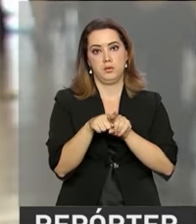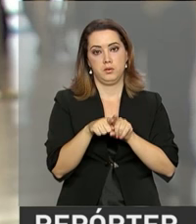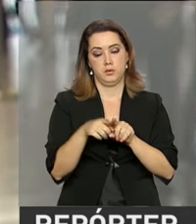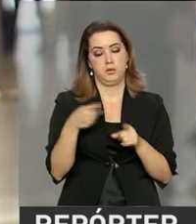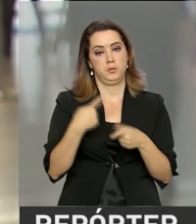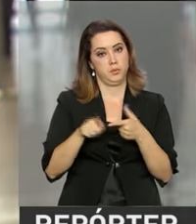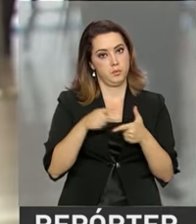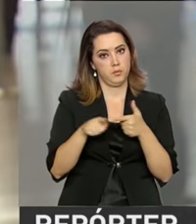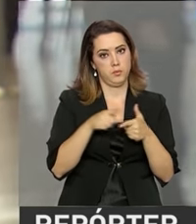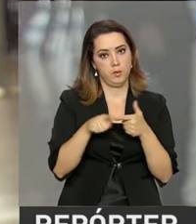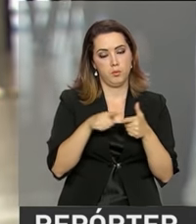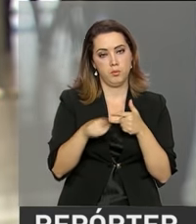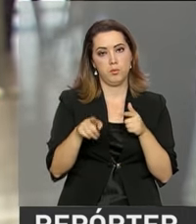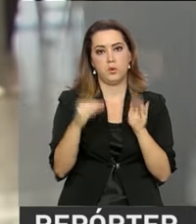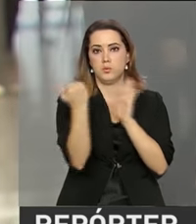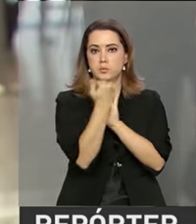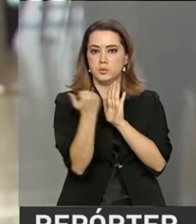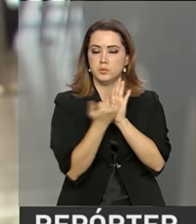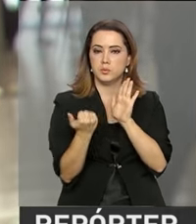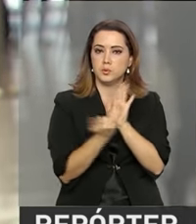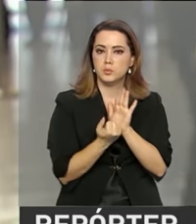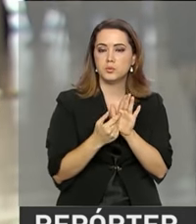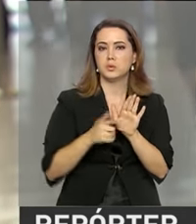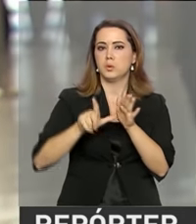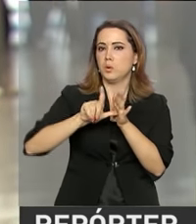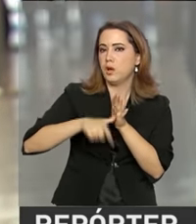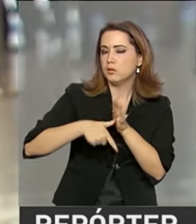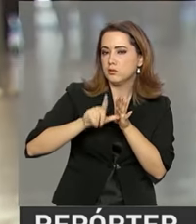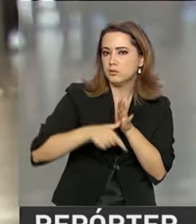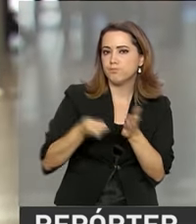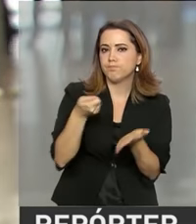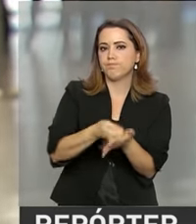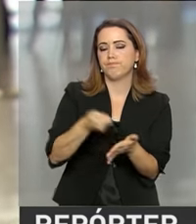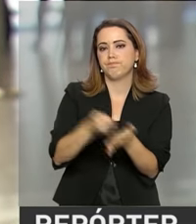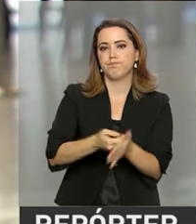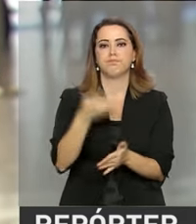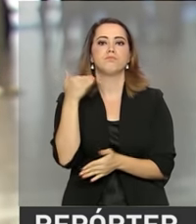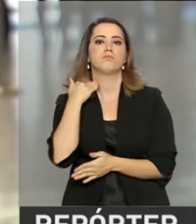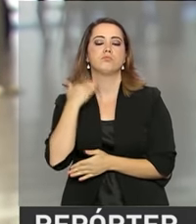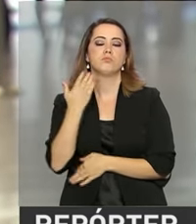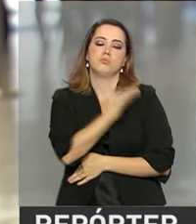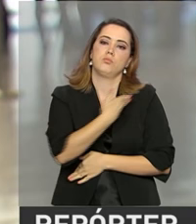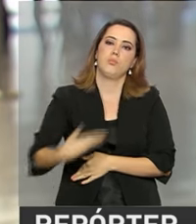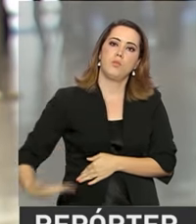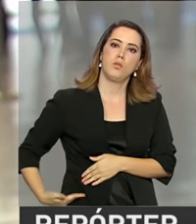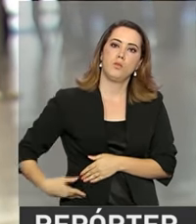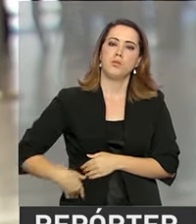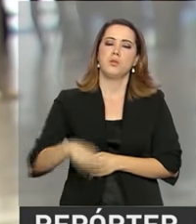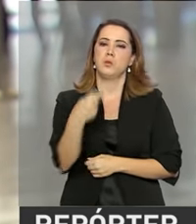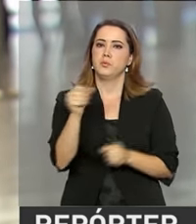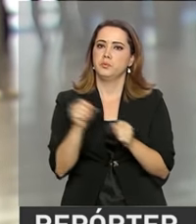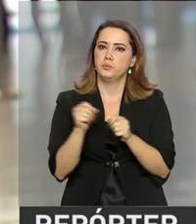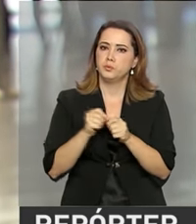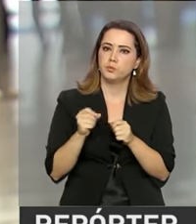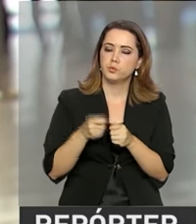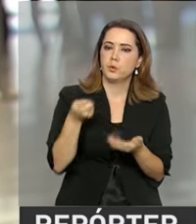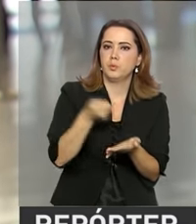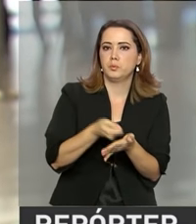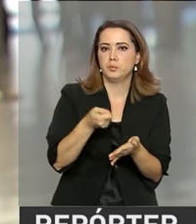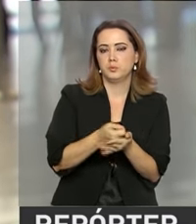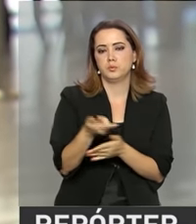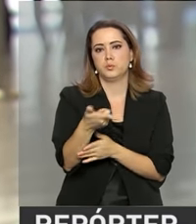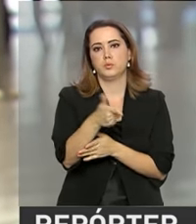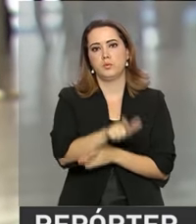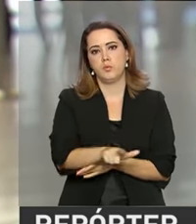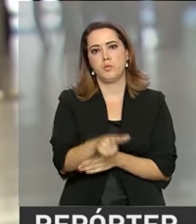Safra, quando a União atrasa o pagamento de recursos a bancos públicos para a execução de despesas. A previsão